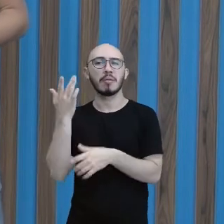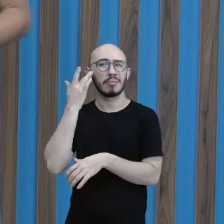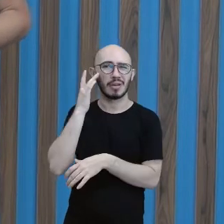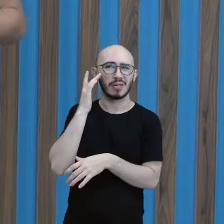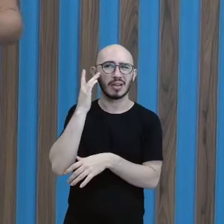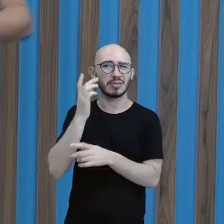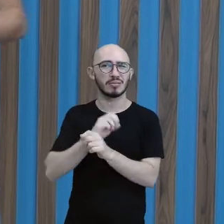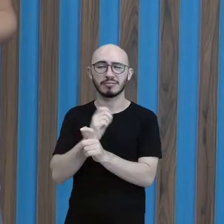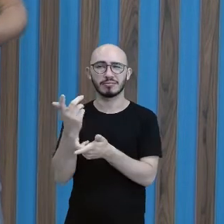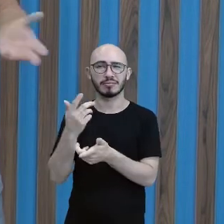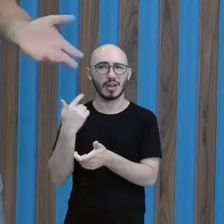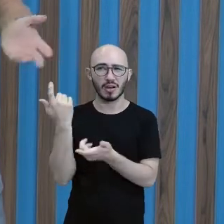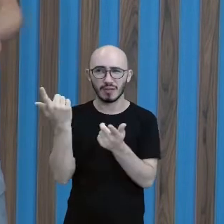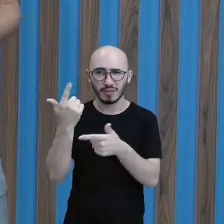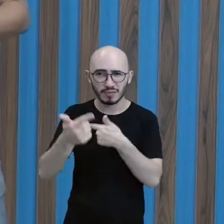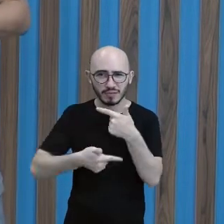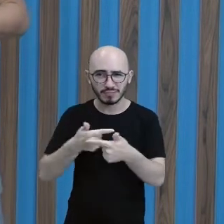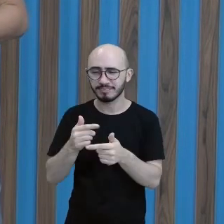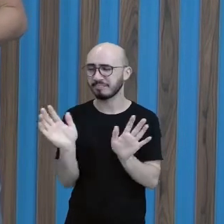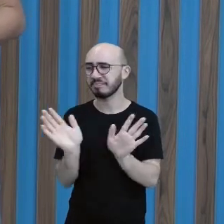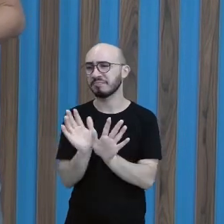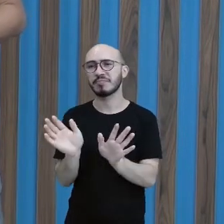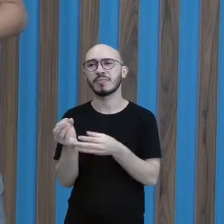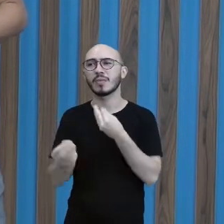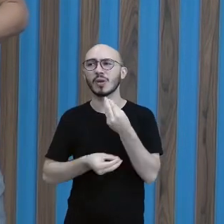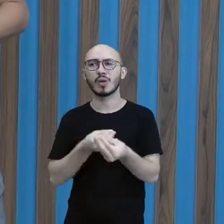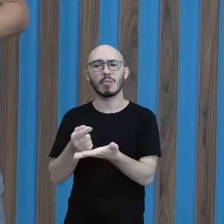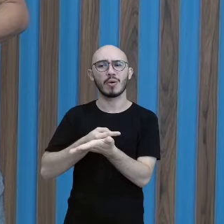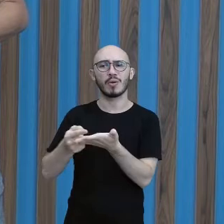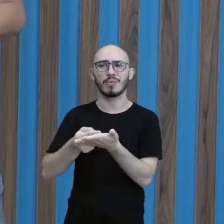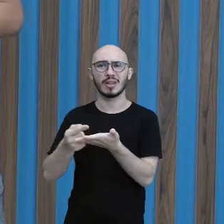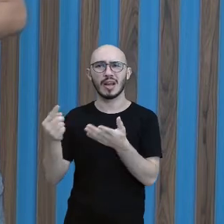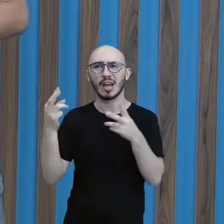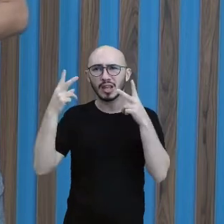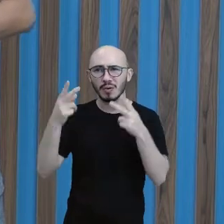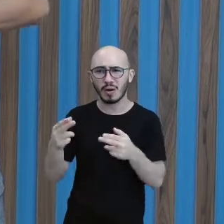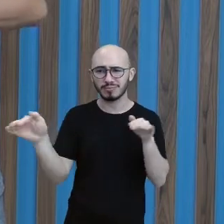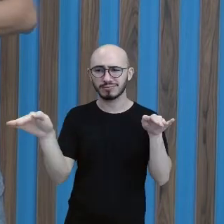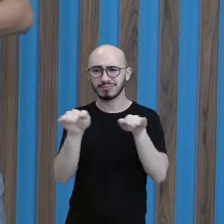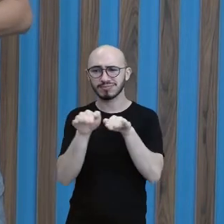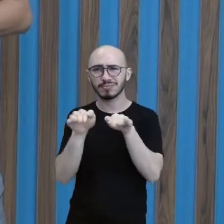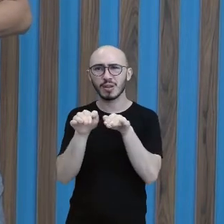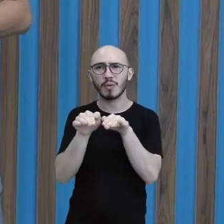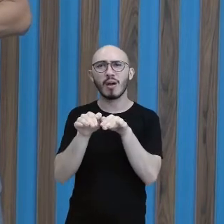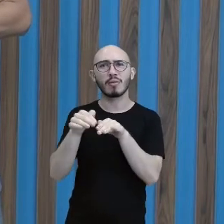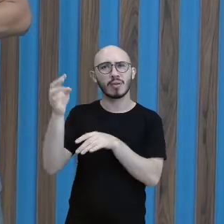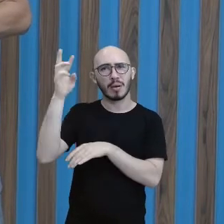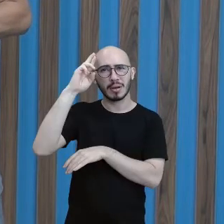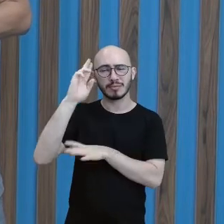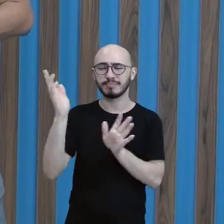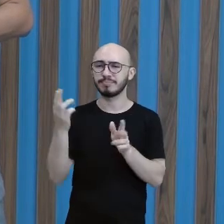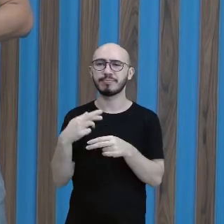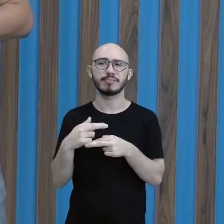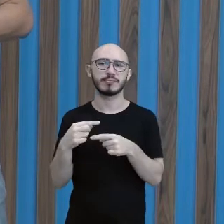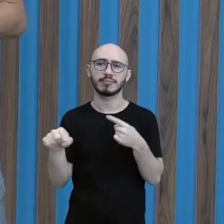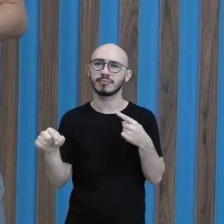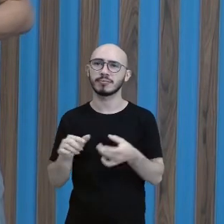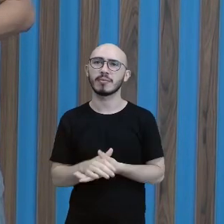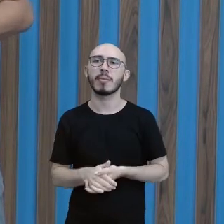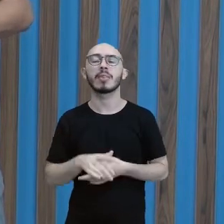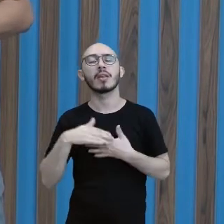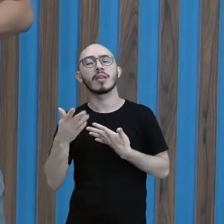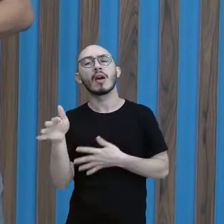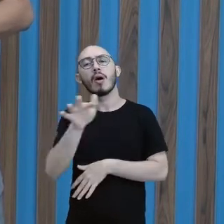crível que o trabalhador possa negociar em pé de igualdade com o patrão, tá? Então, olha, nesse atual cenário de crise econômica,